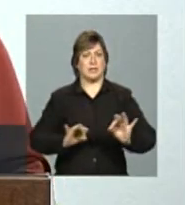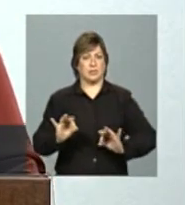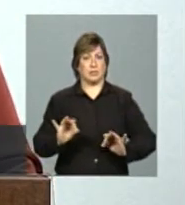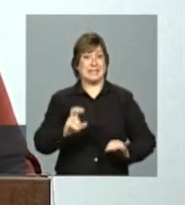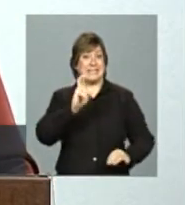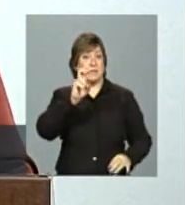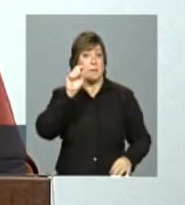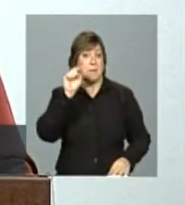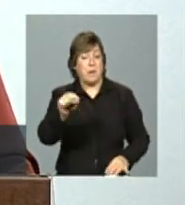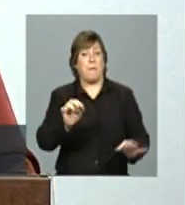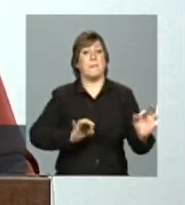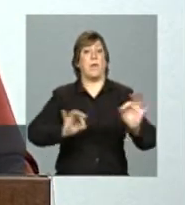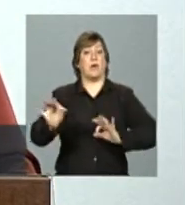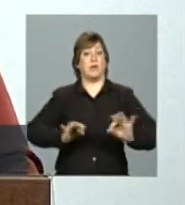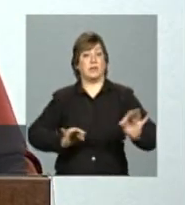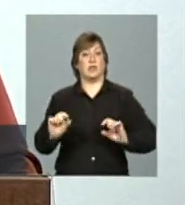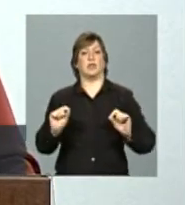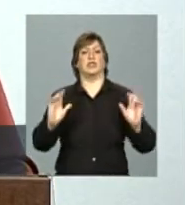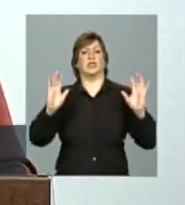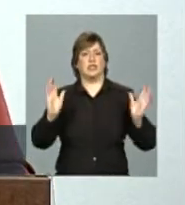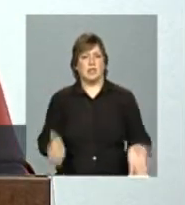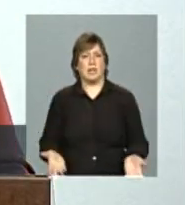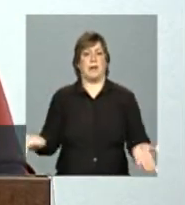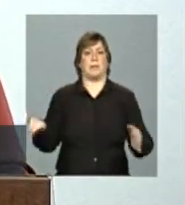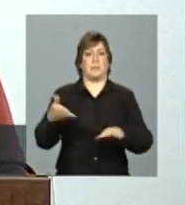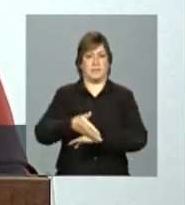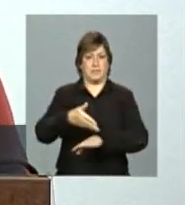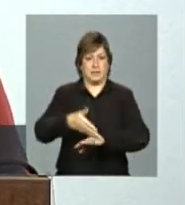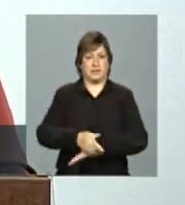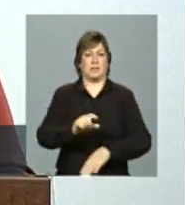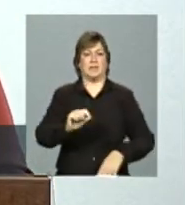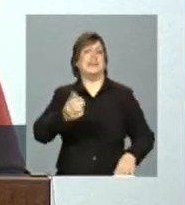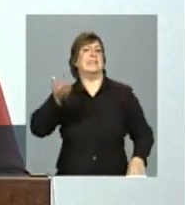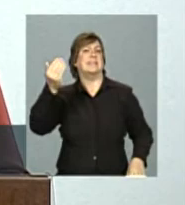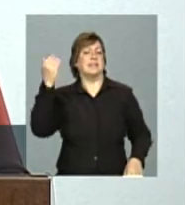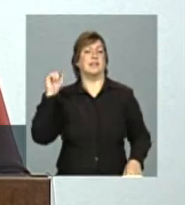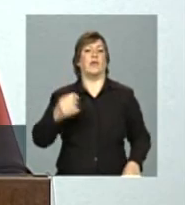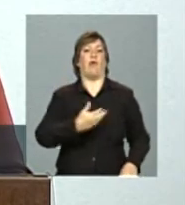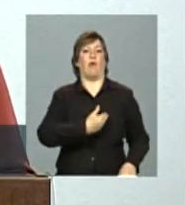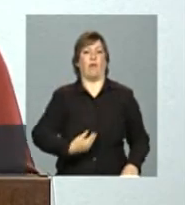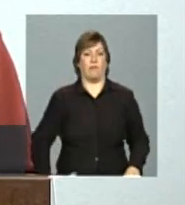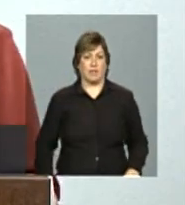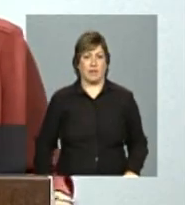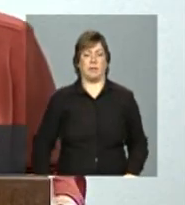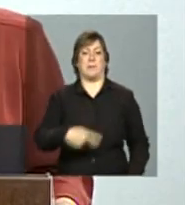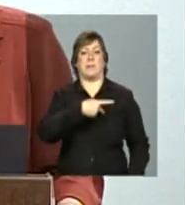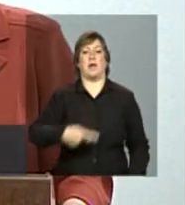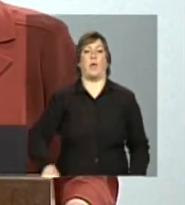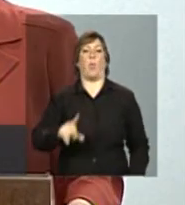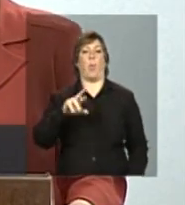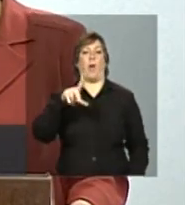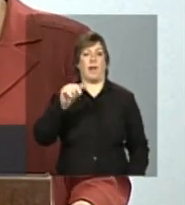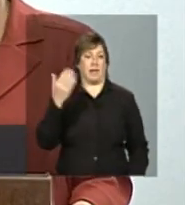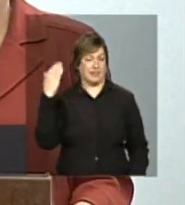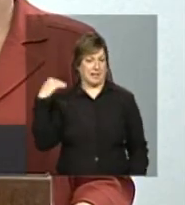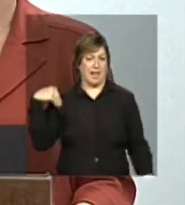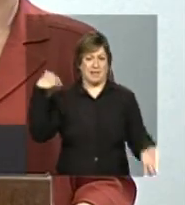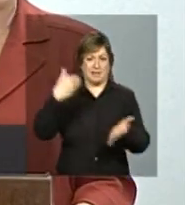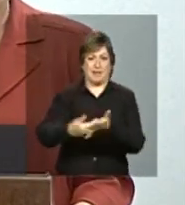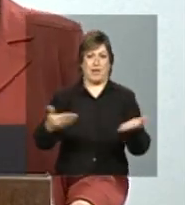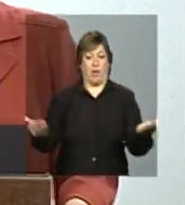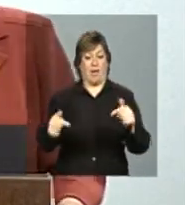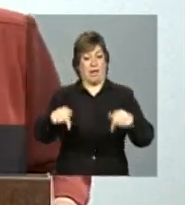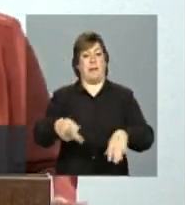5 mil projetos que já participaram desde o governo do presidente Lula deste prêmio